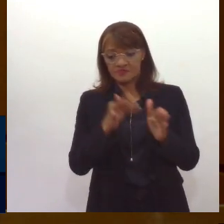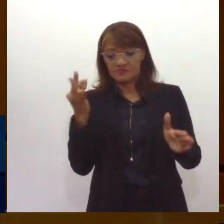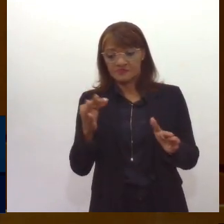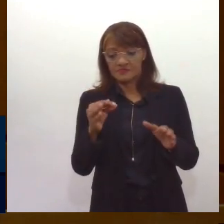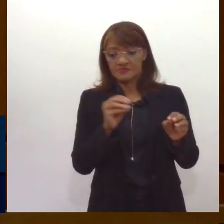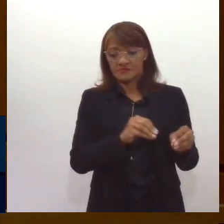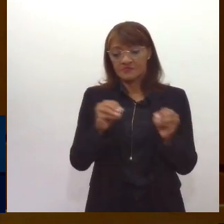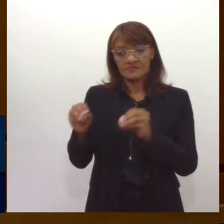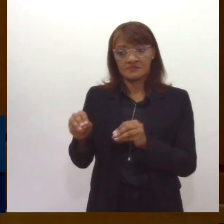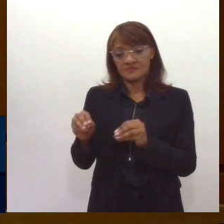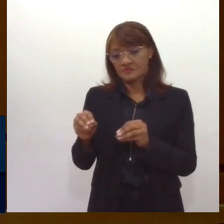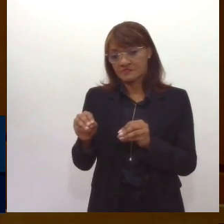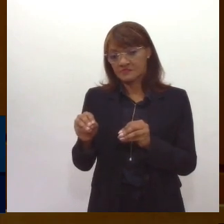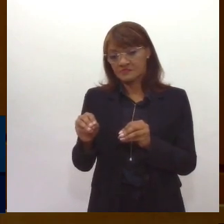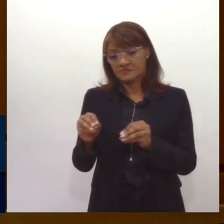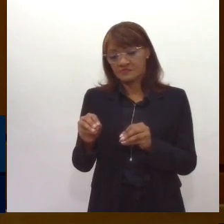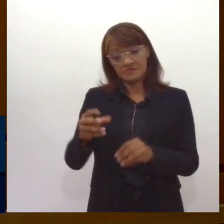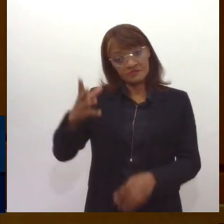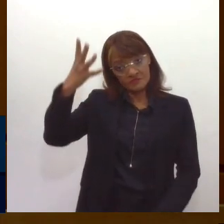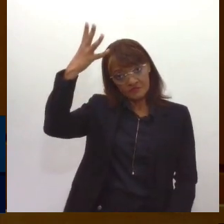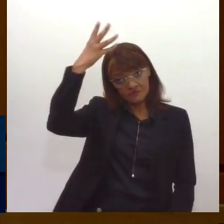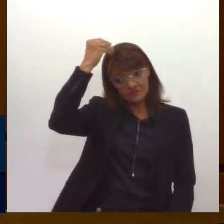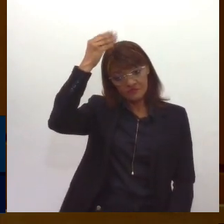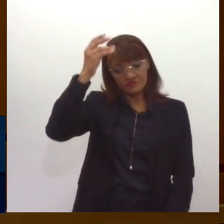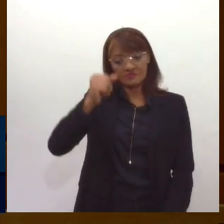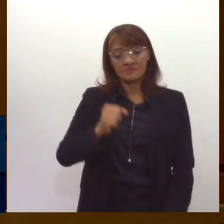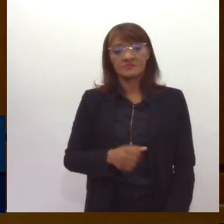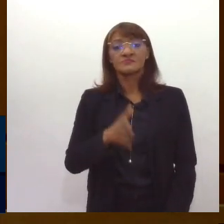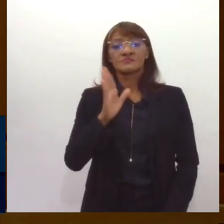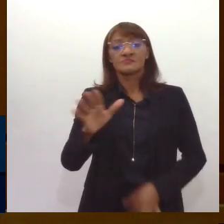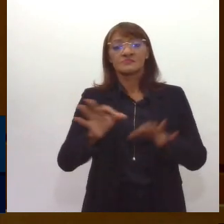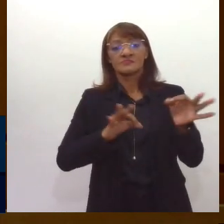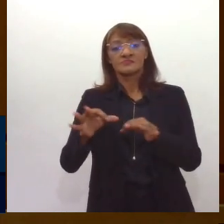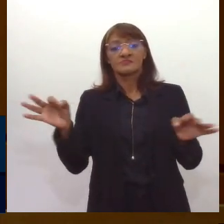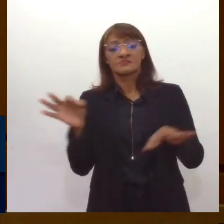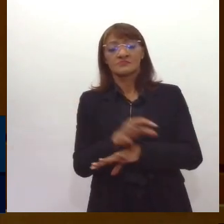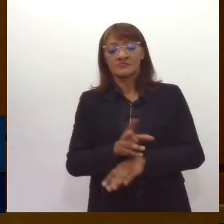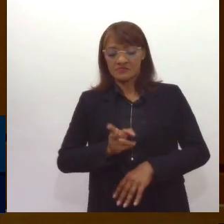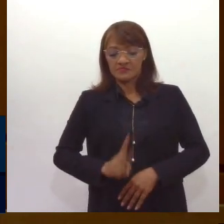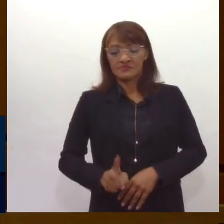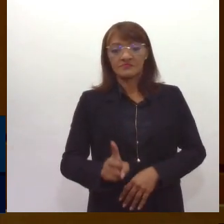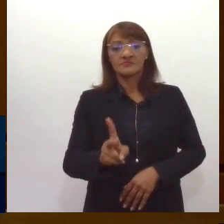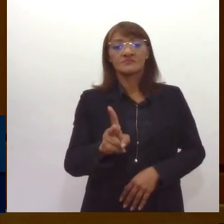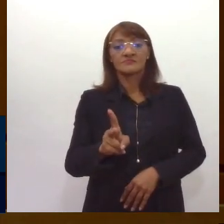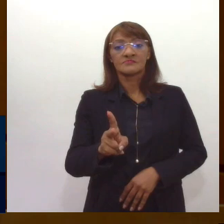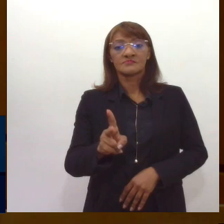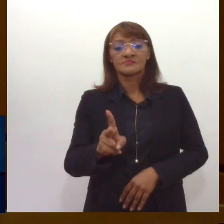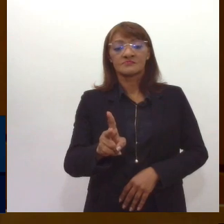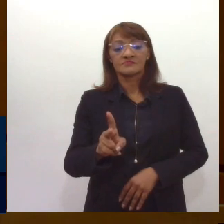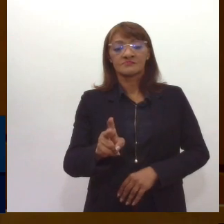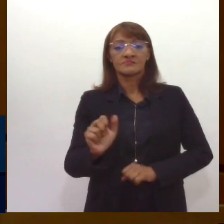Cristóvão está preparada para dar sequência à continuidade da prestação do serviço.